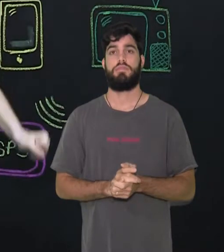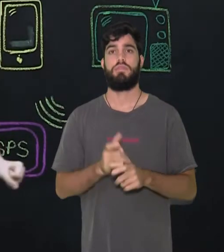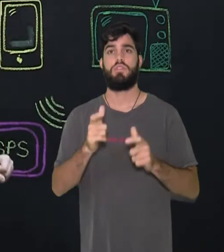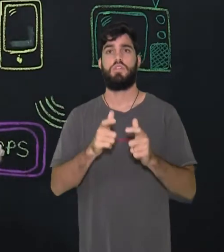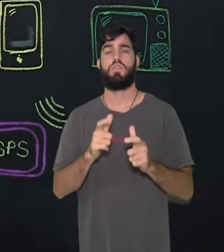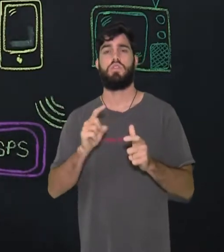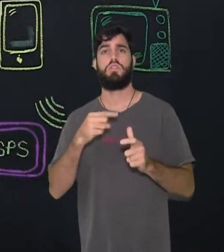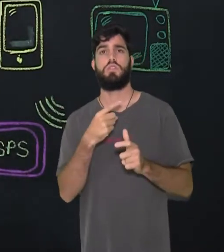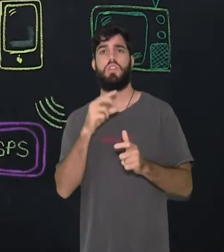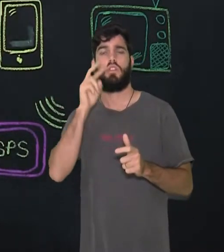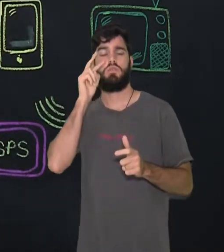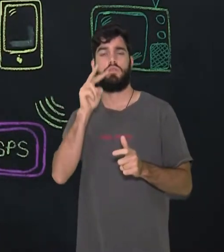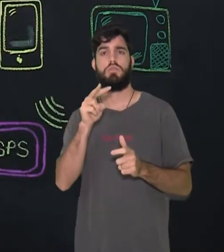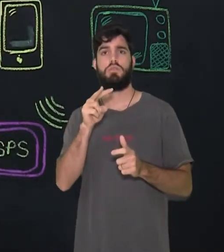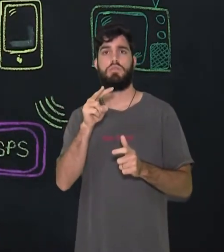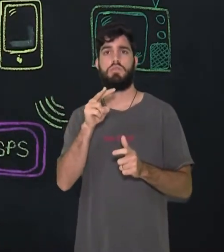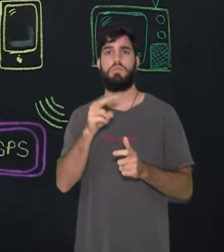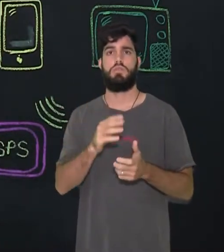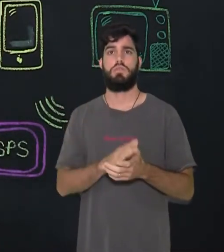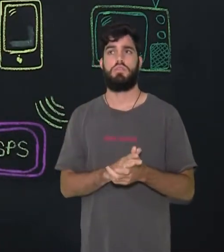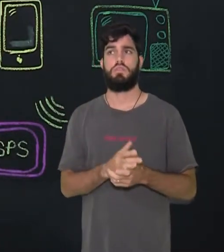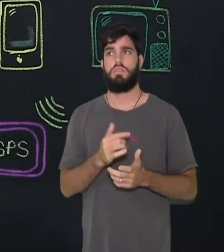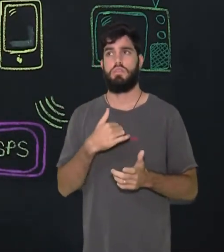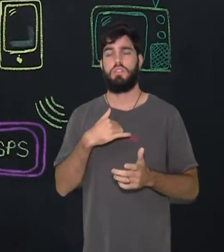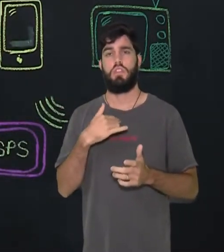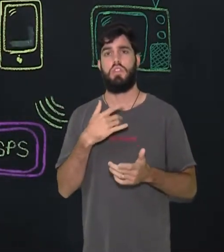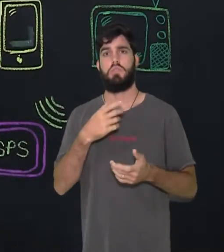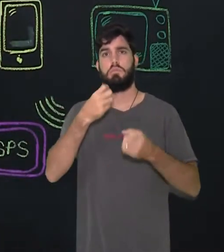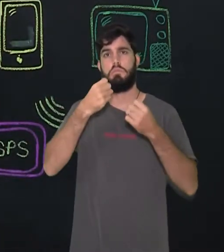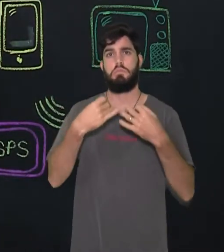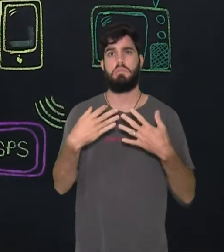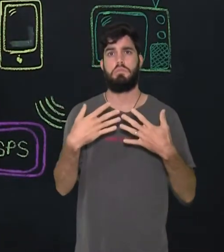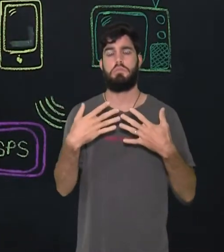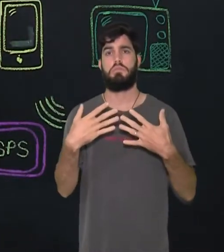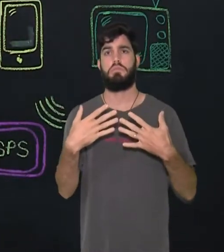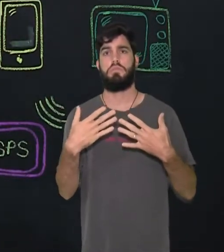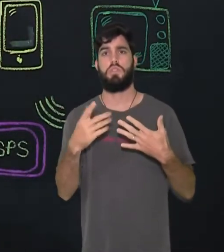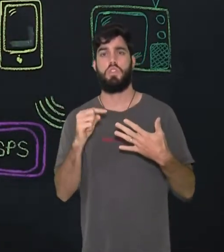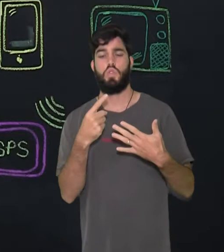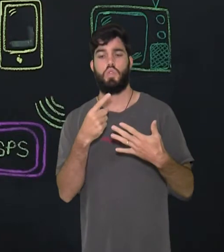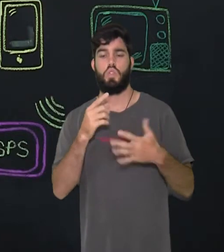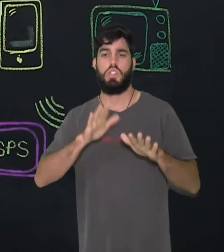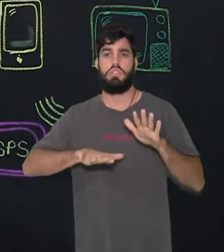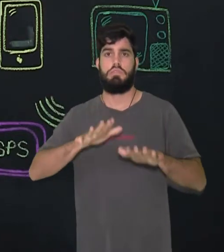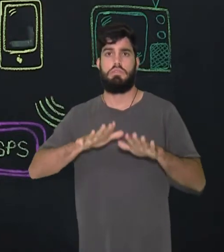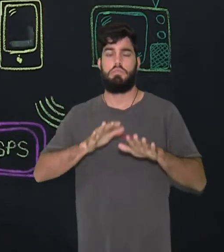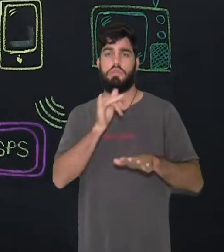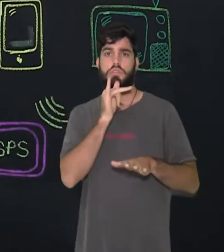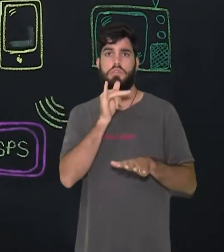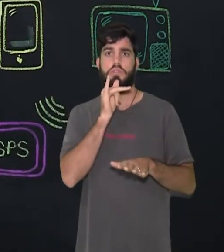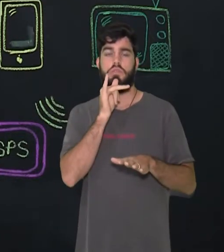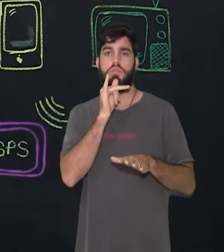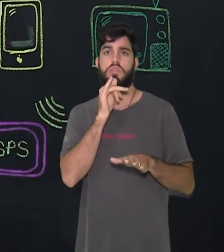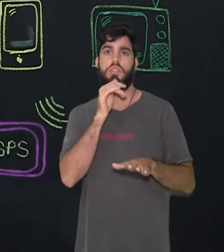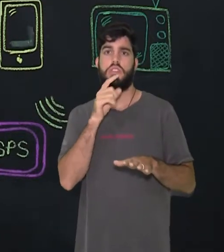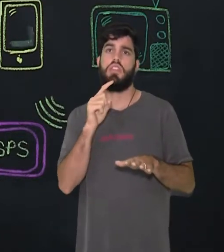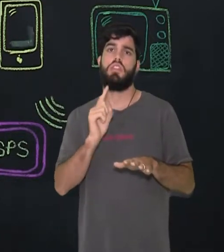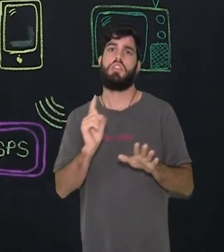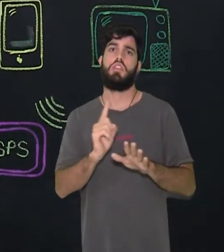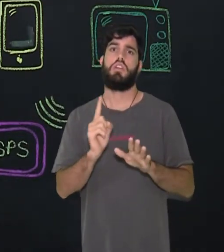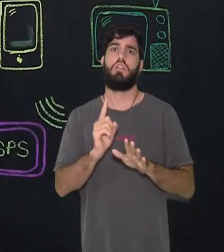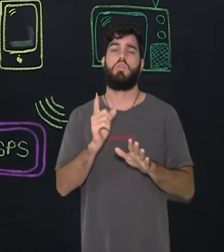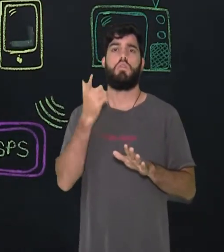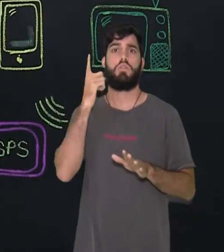a gente vê? Eu estou falando ver, mas percebe que não necessariamente a gente consegue ver toda essa onda eletromagnética.